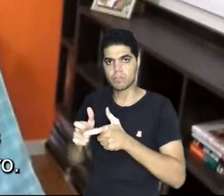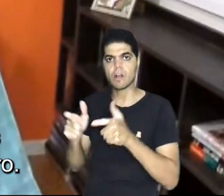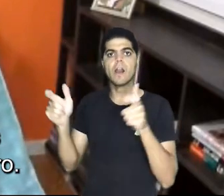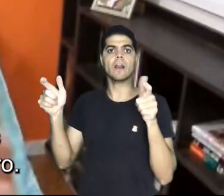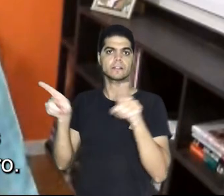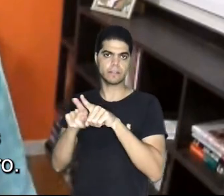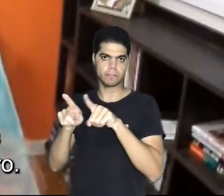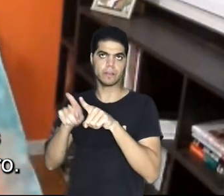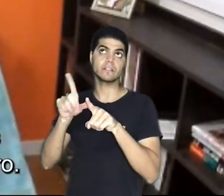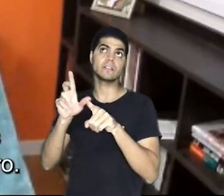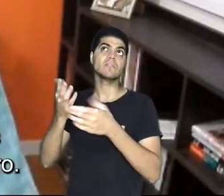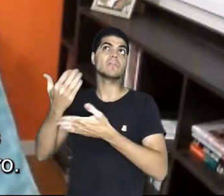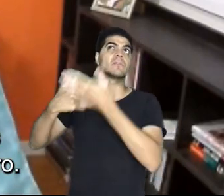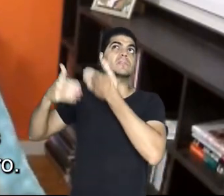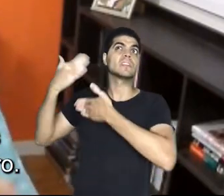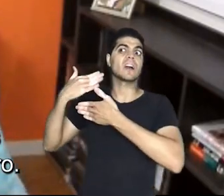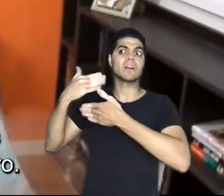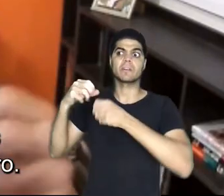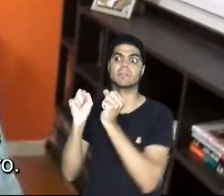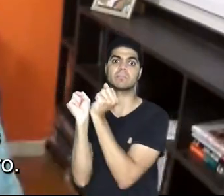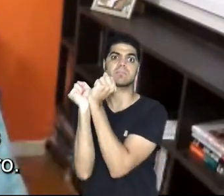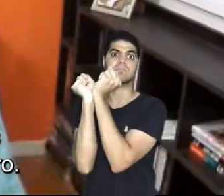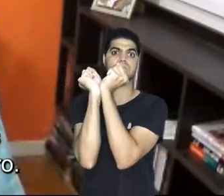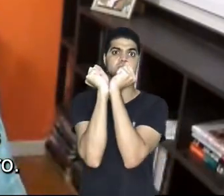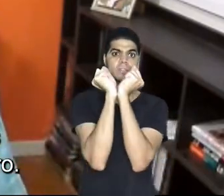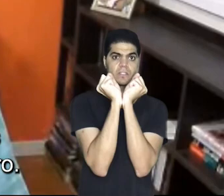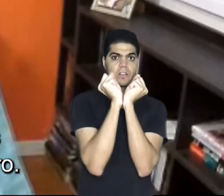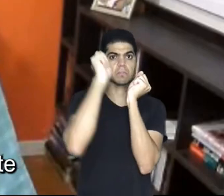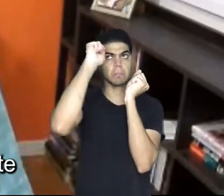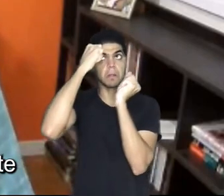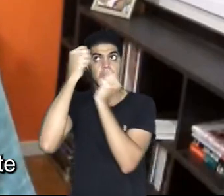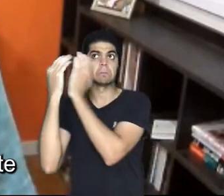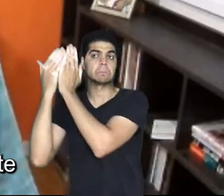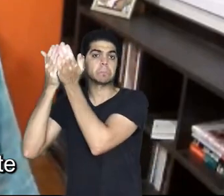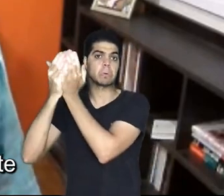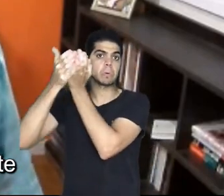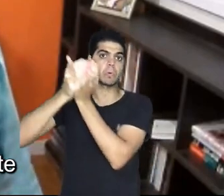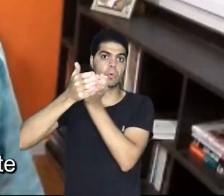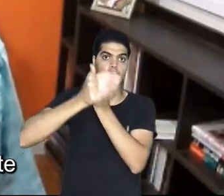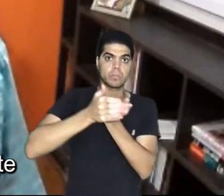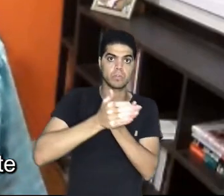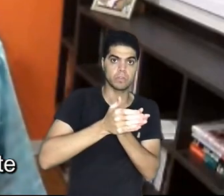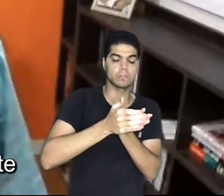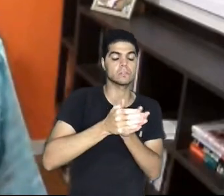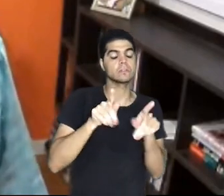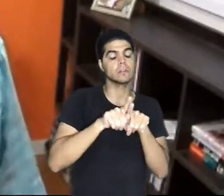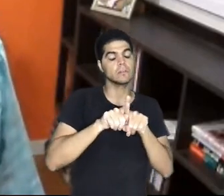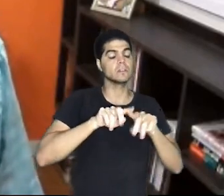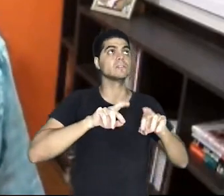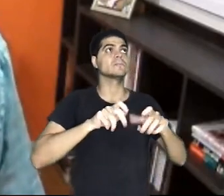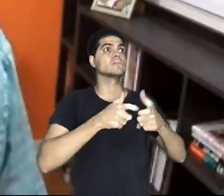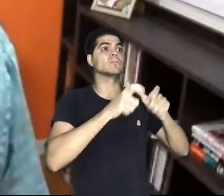historiadores dedicados à escravidão, ao tráfico negreiro. Tem sempre uma contribuição aí crescente